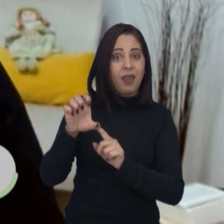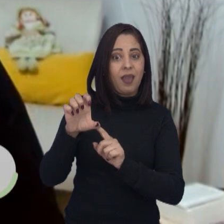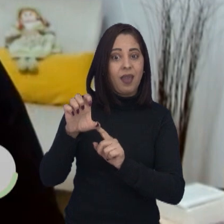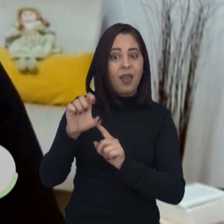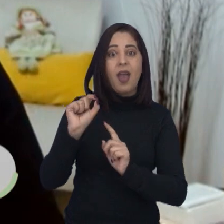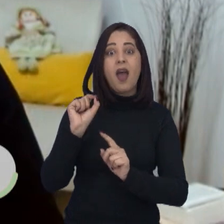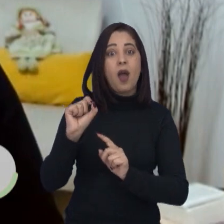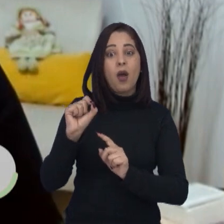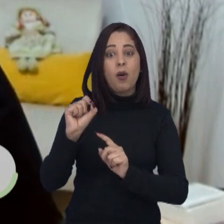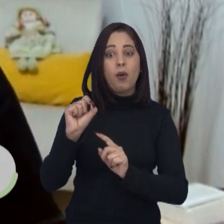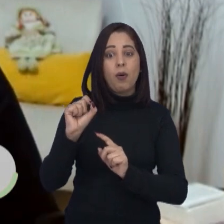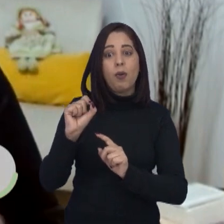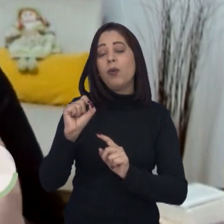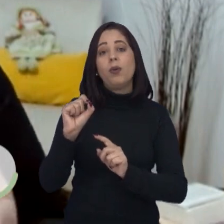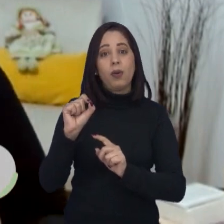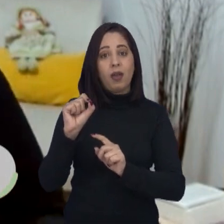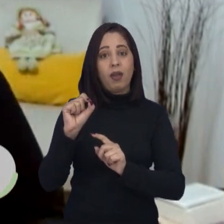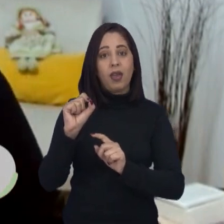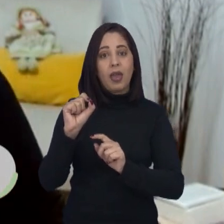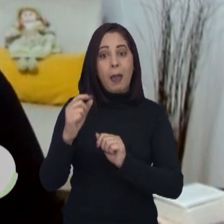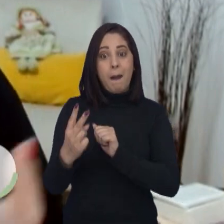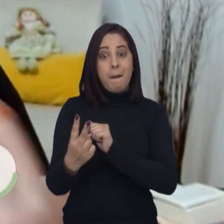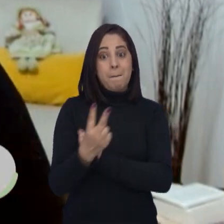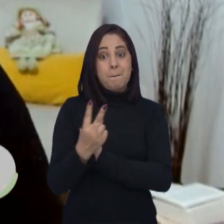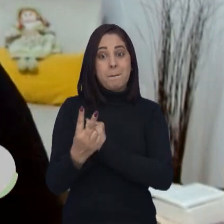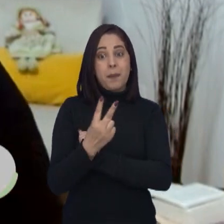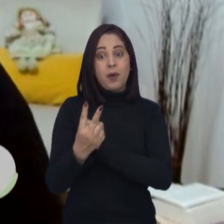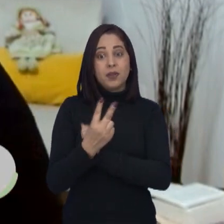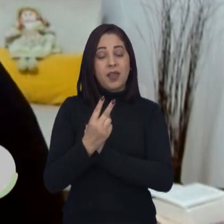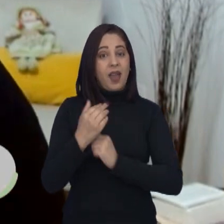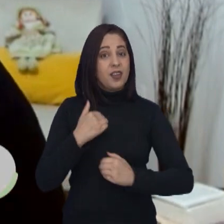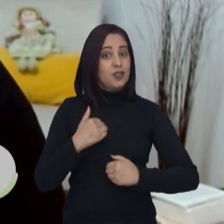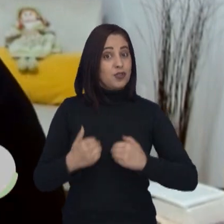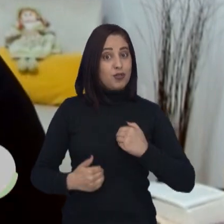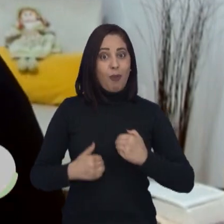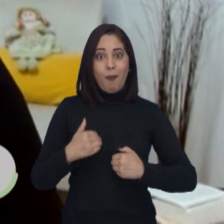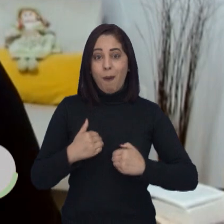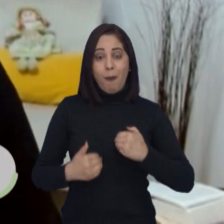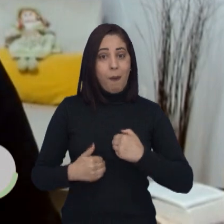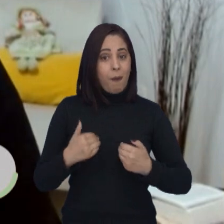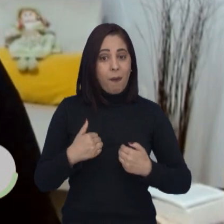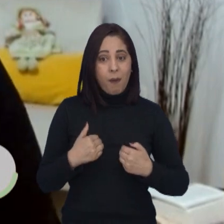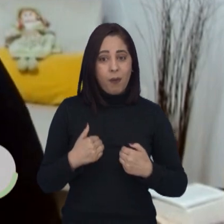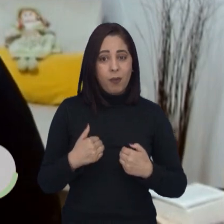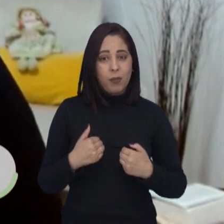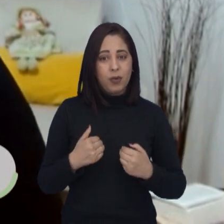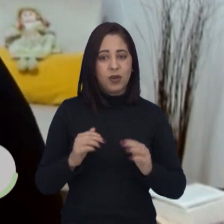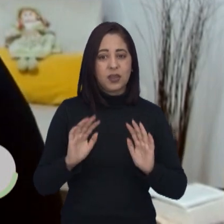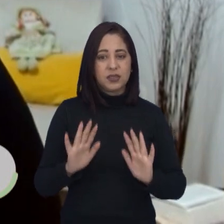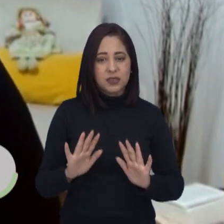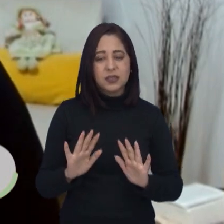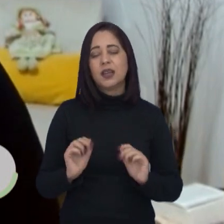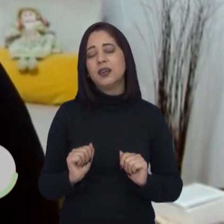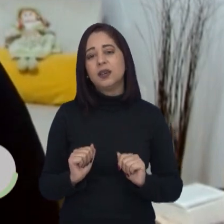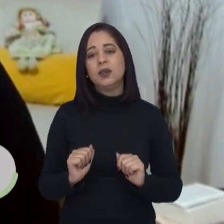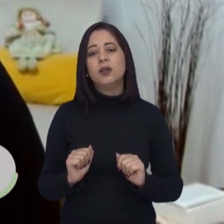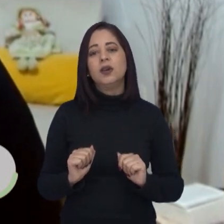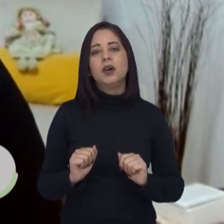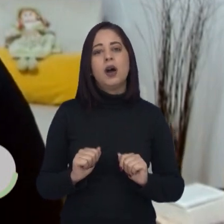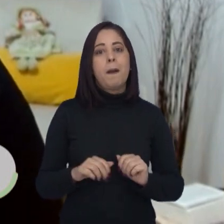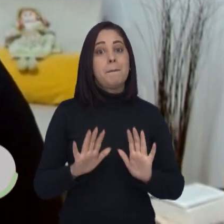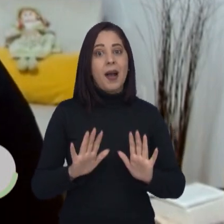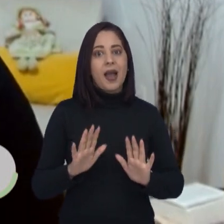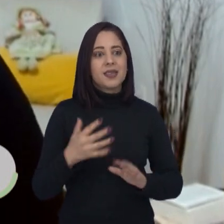proteção que separa o nosso mundo interno do nosso mundo externo. Então, quando a gente está próximo de pessoas